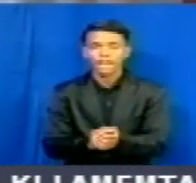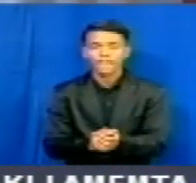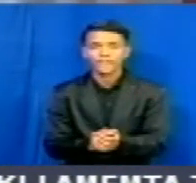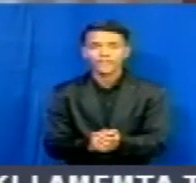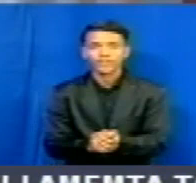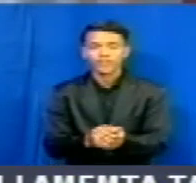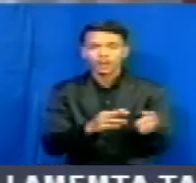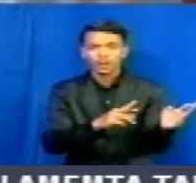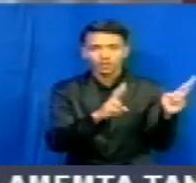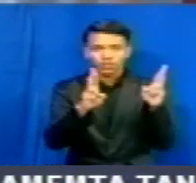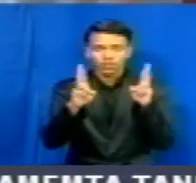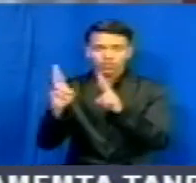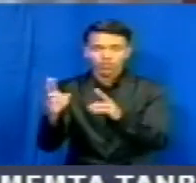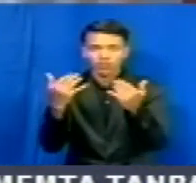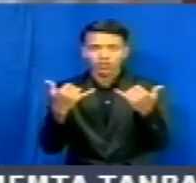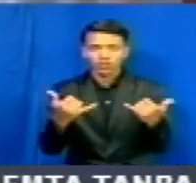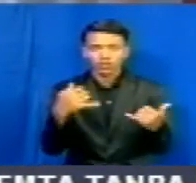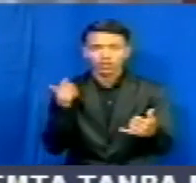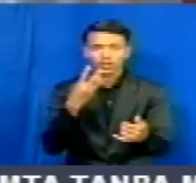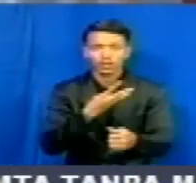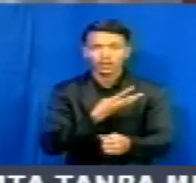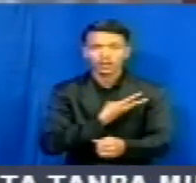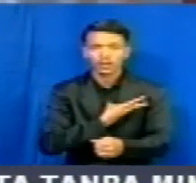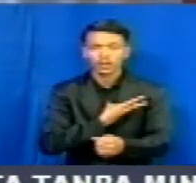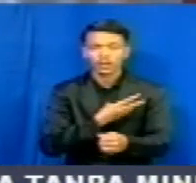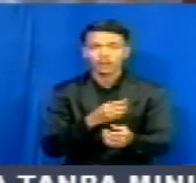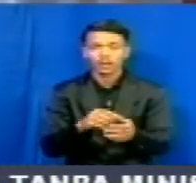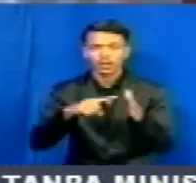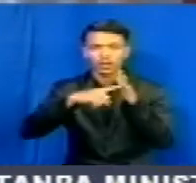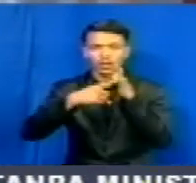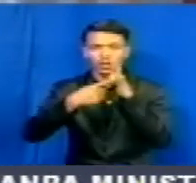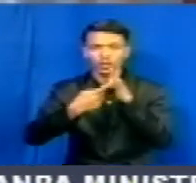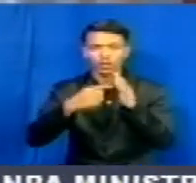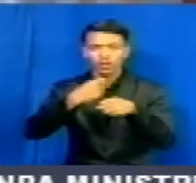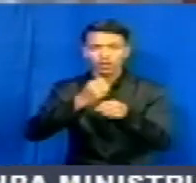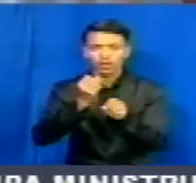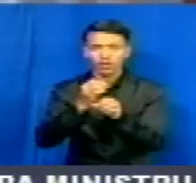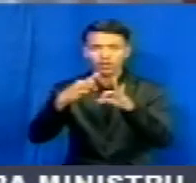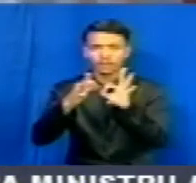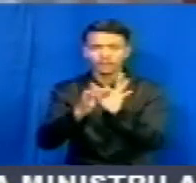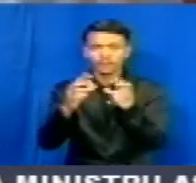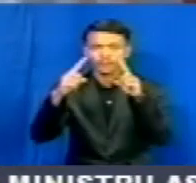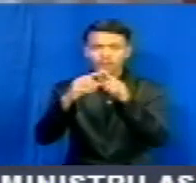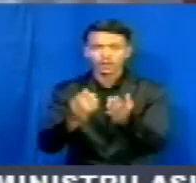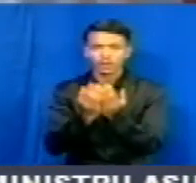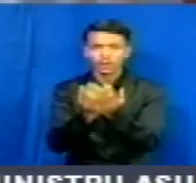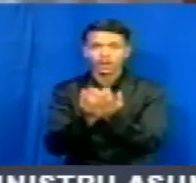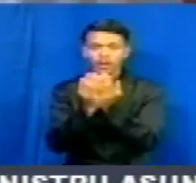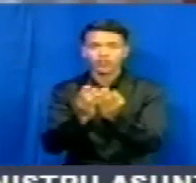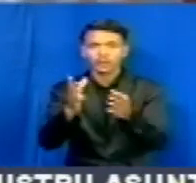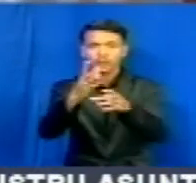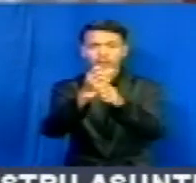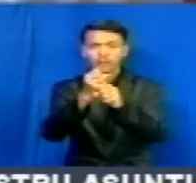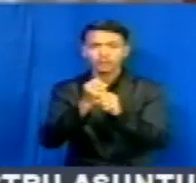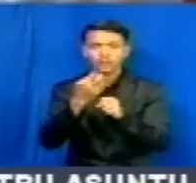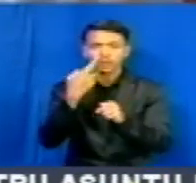Estaleiro ne pronto ona agora está será atu ahu ona halo recuperação baro ne e simos encomenda